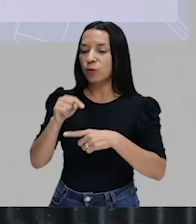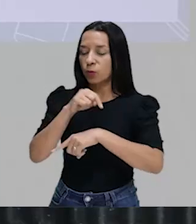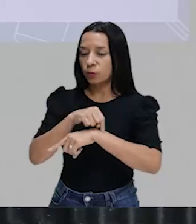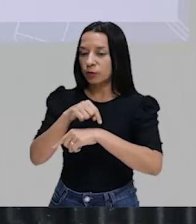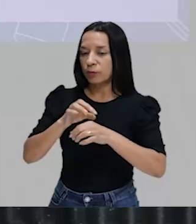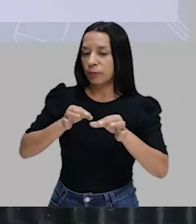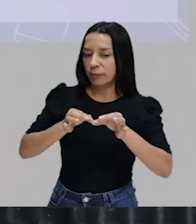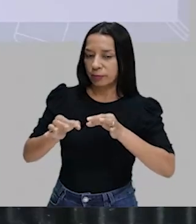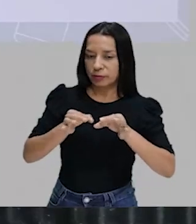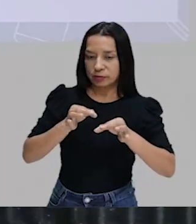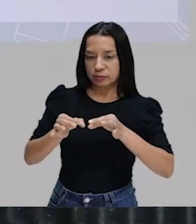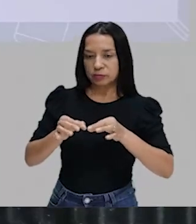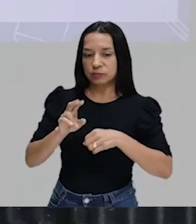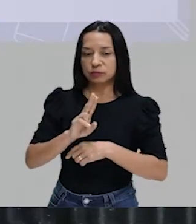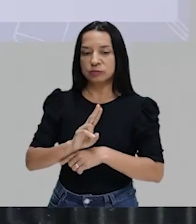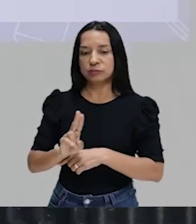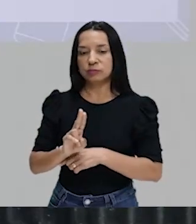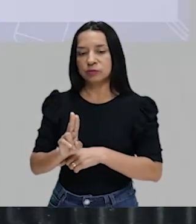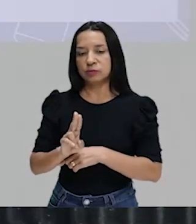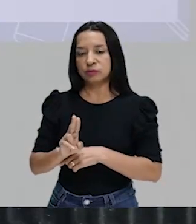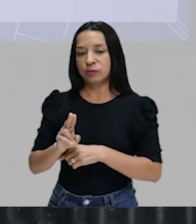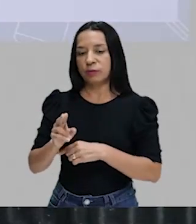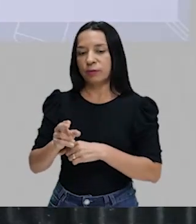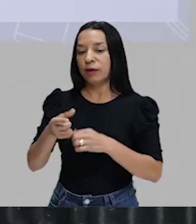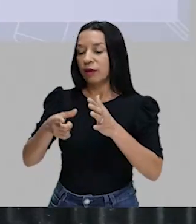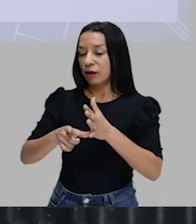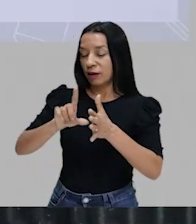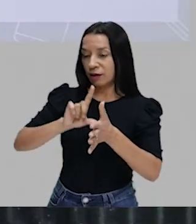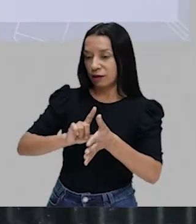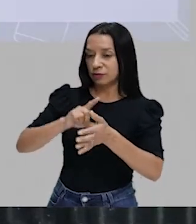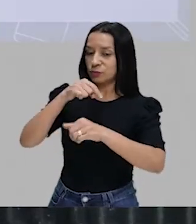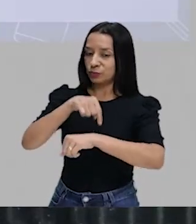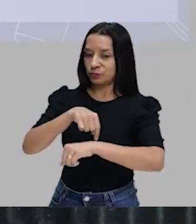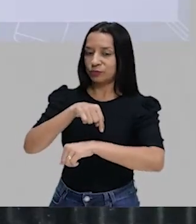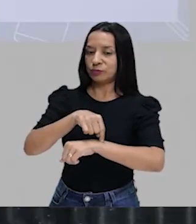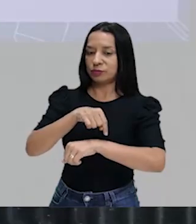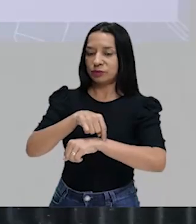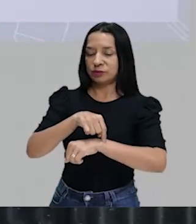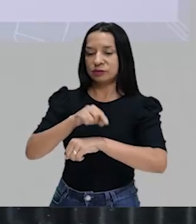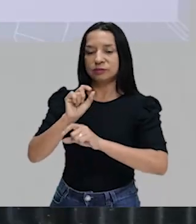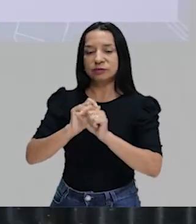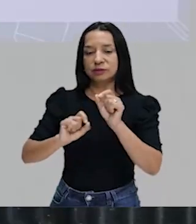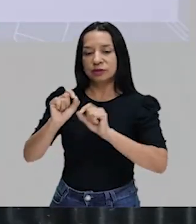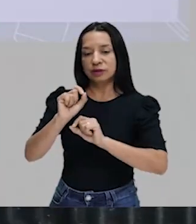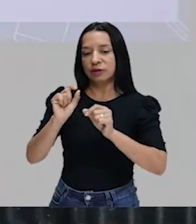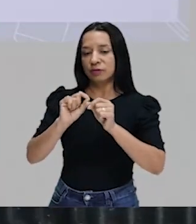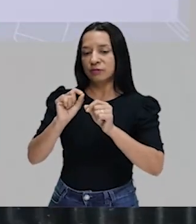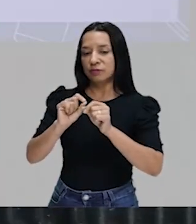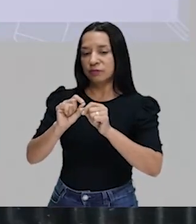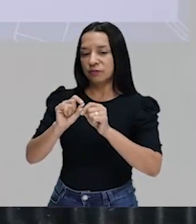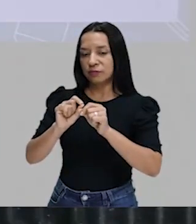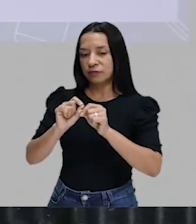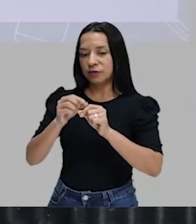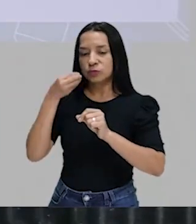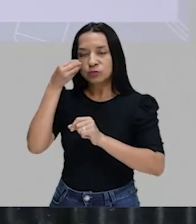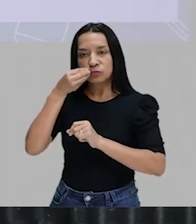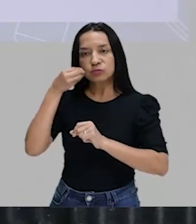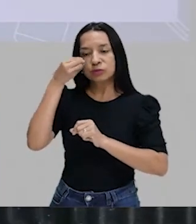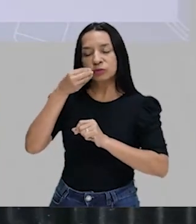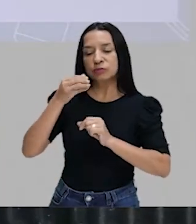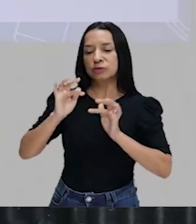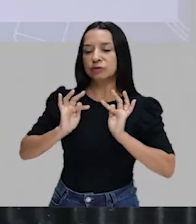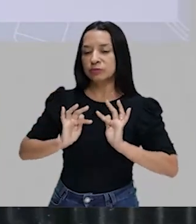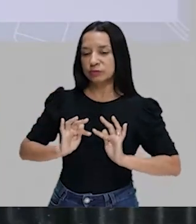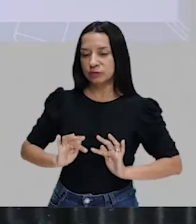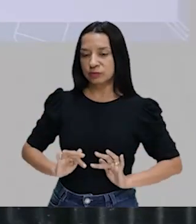que geralmente é chamado em alguns esportes como pré-temporada. É nele que são realizados os testes fisiológicos